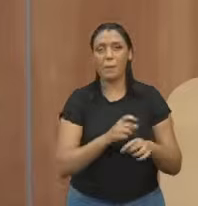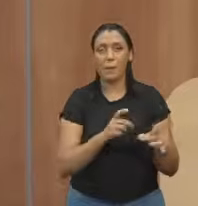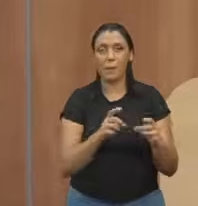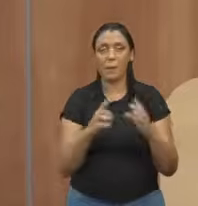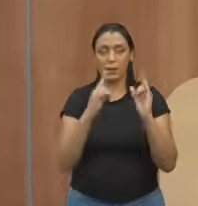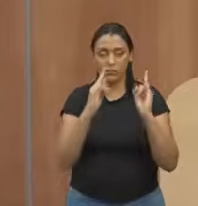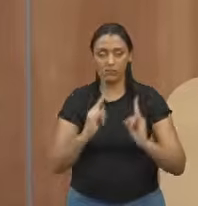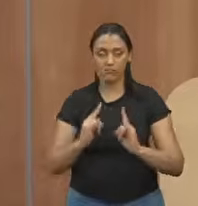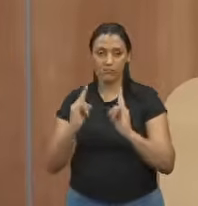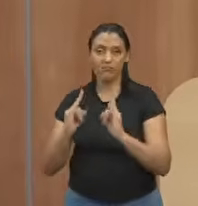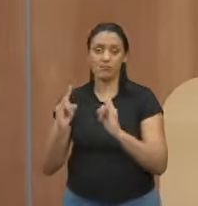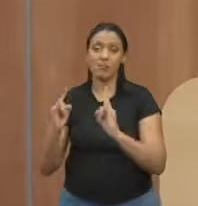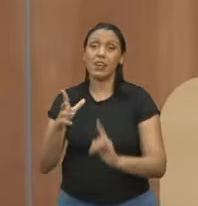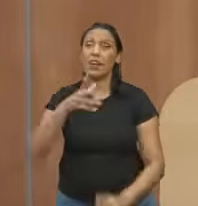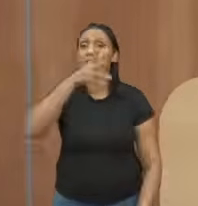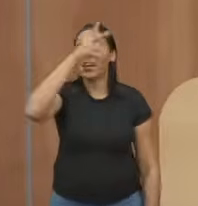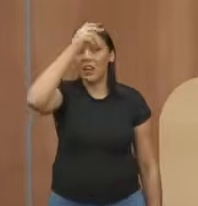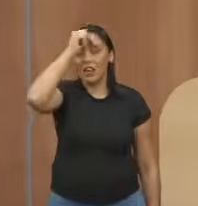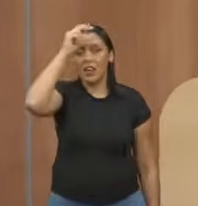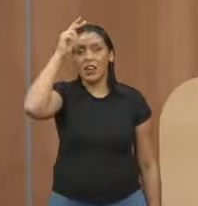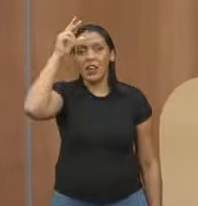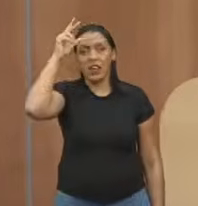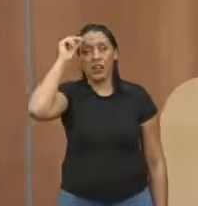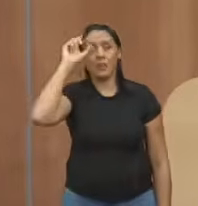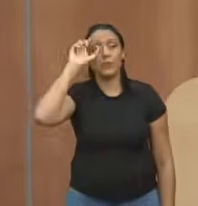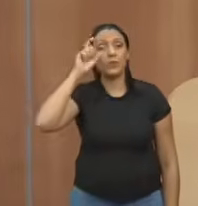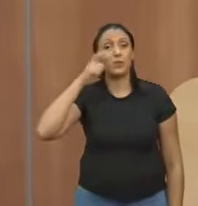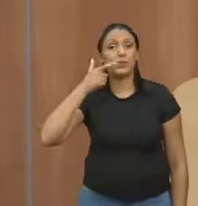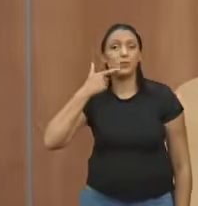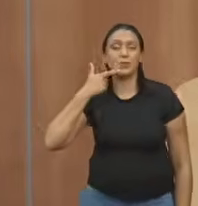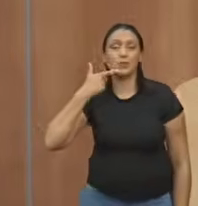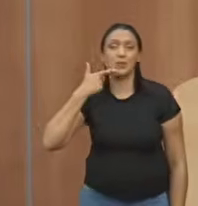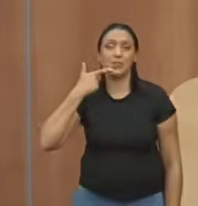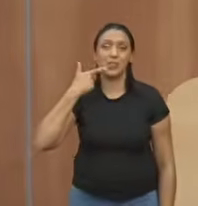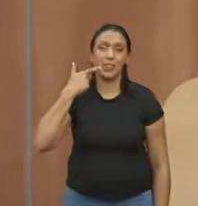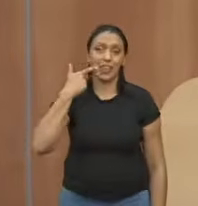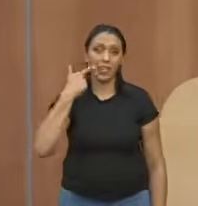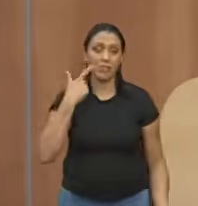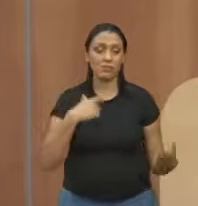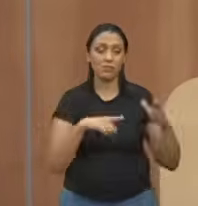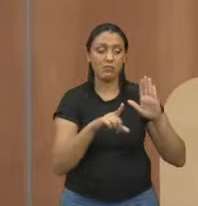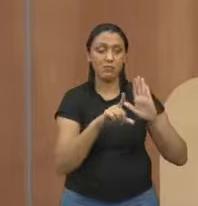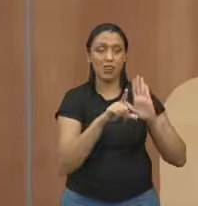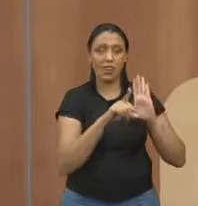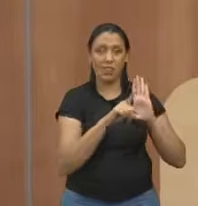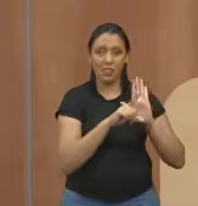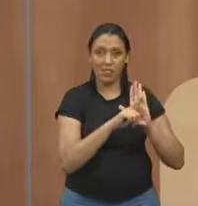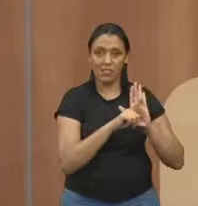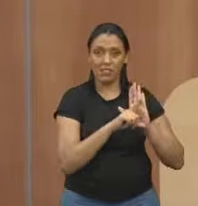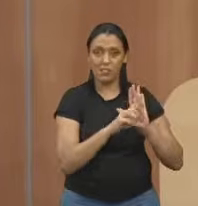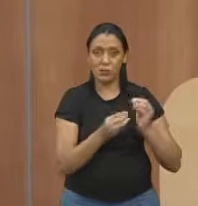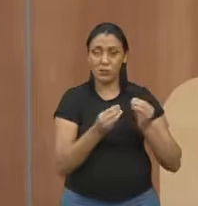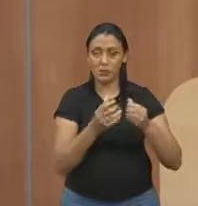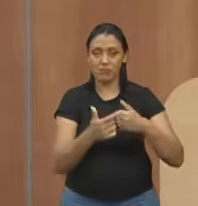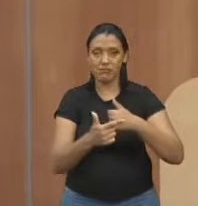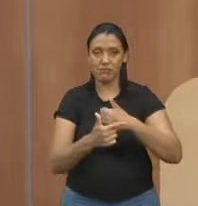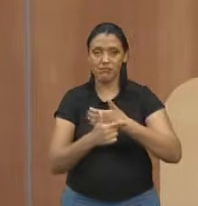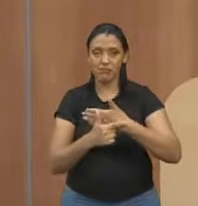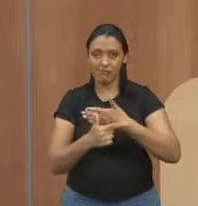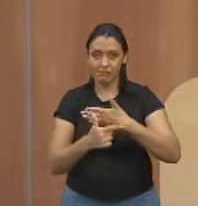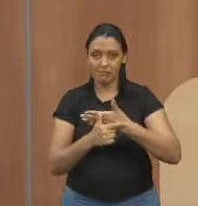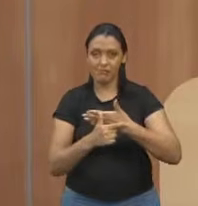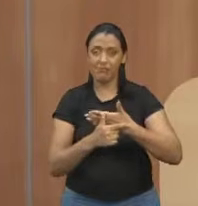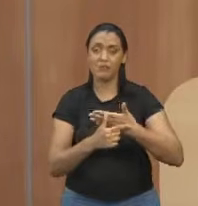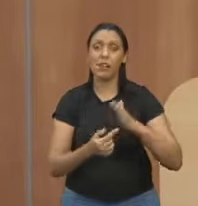Jacareí, usando das atribuições que lhe são conferidas por lei, faz saber que a Câmara Municipal aprovou e